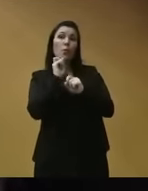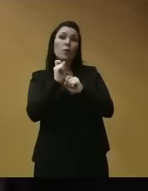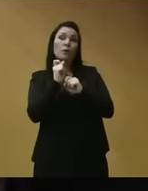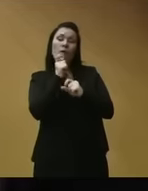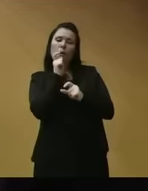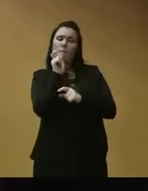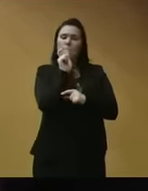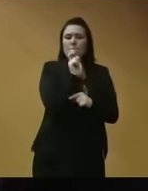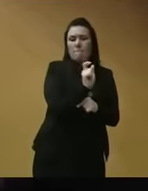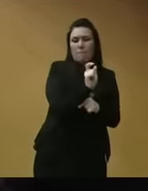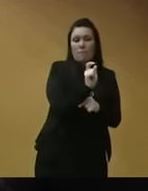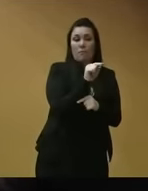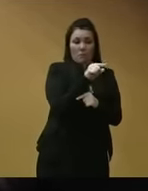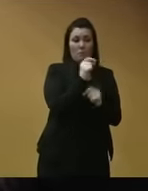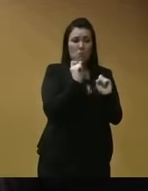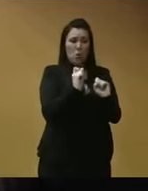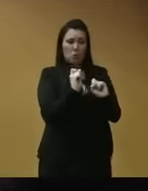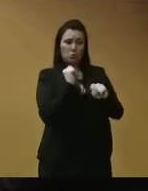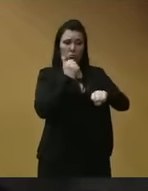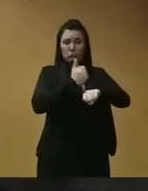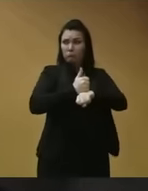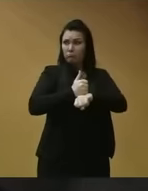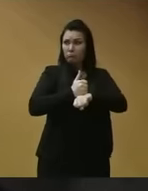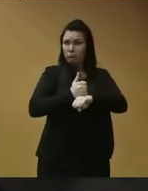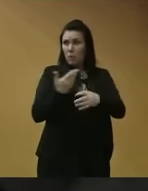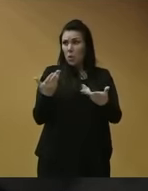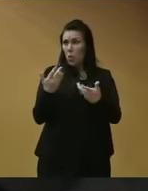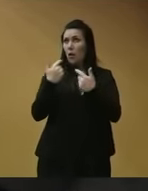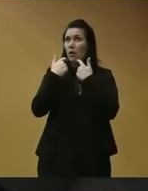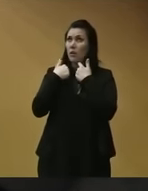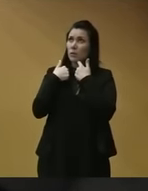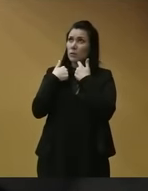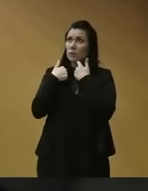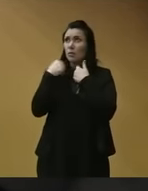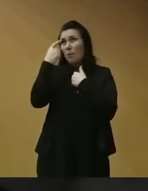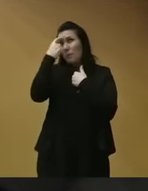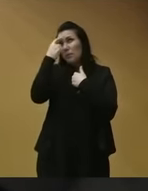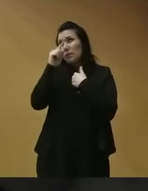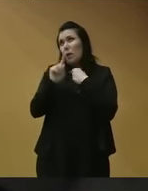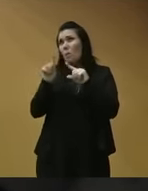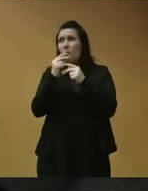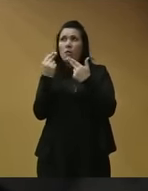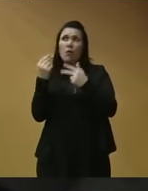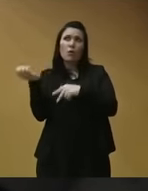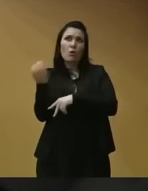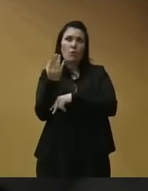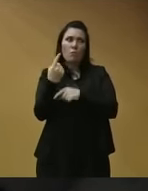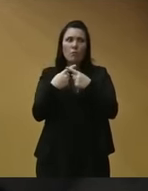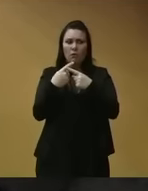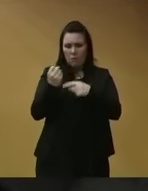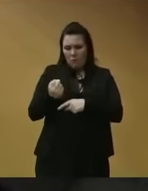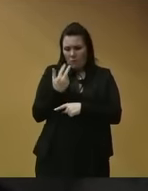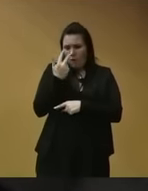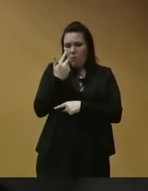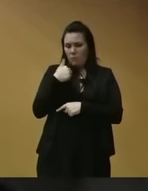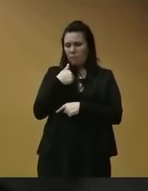ela pode fazer o meu trabalho. Agora, eu preciso pensar algo novo, senão eu me torno irrelevante.